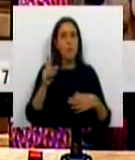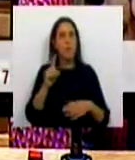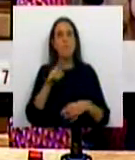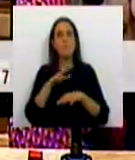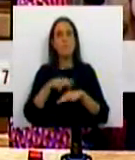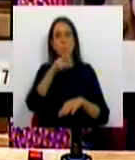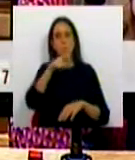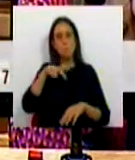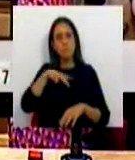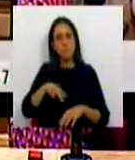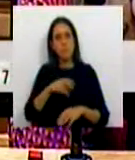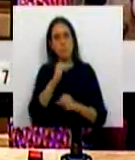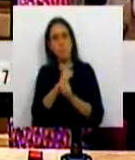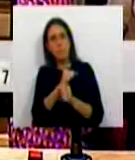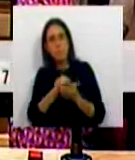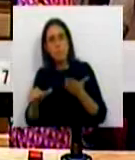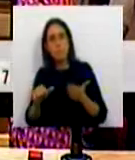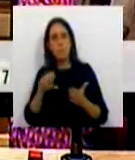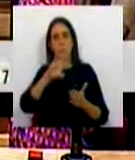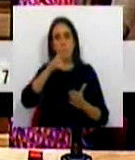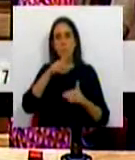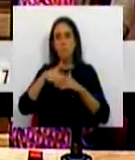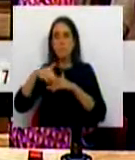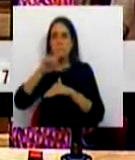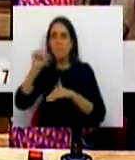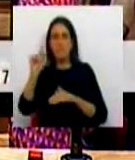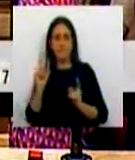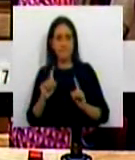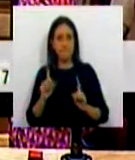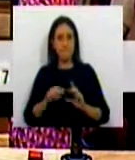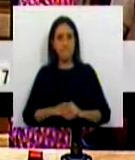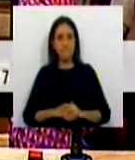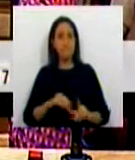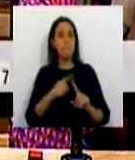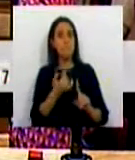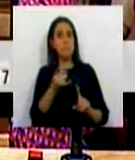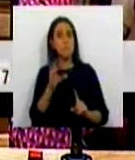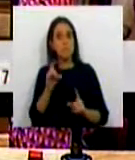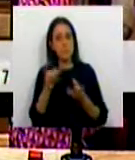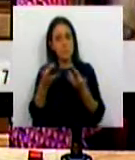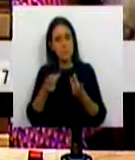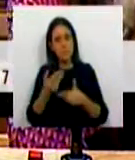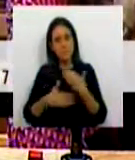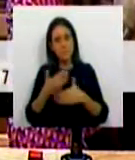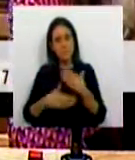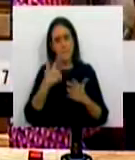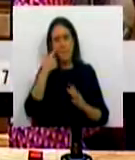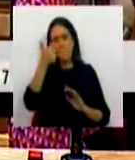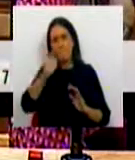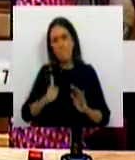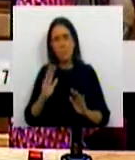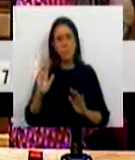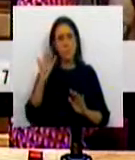mercado de trabalho ou porque saem do país. A execução orçamental de 2016 é a mais escrutinada dos últimos